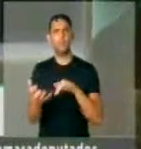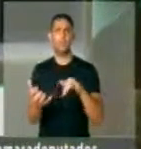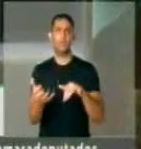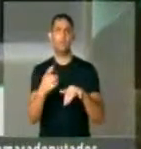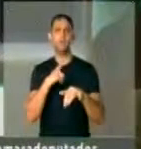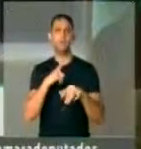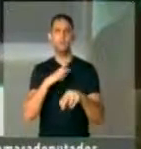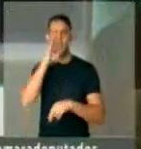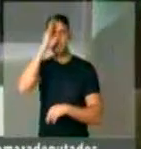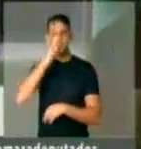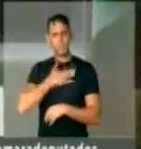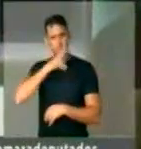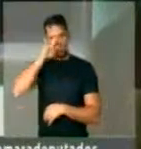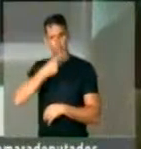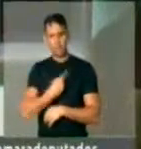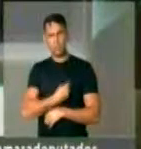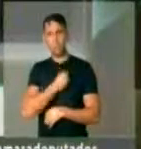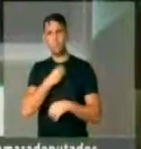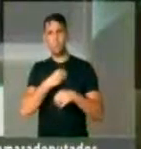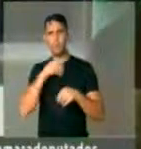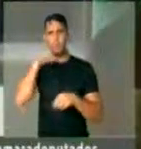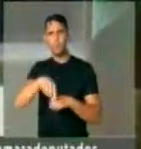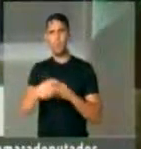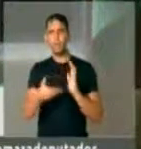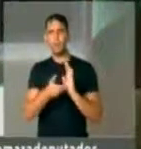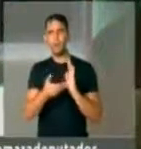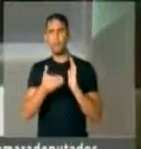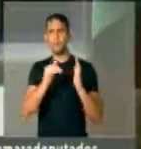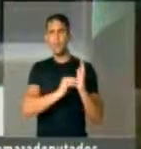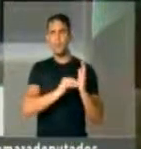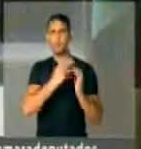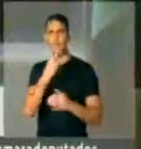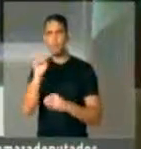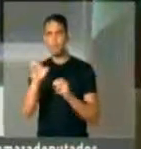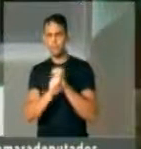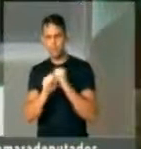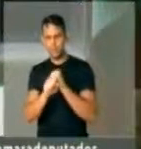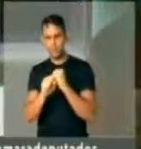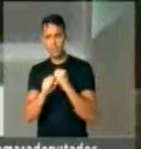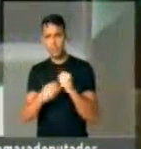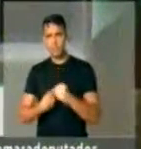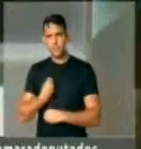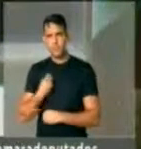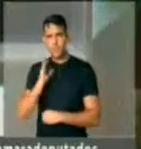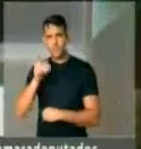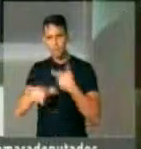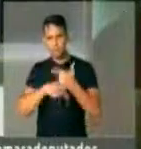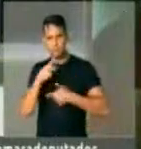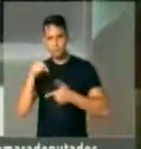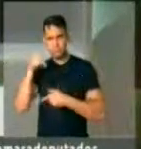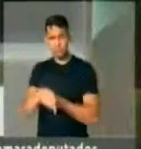eu que já estou no parlamento há mais de 30 anos, a gente tem que saber